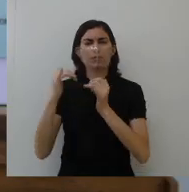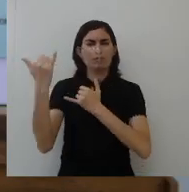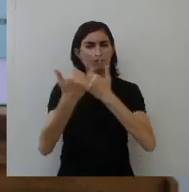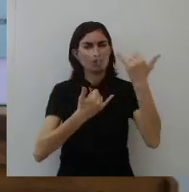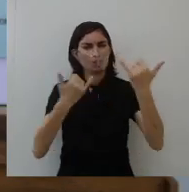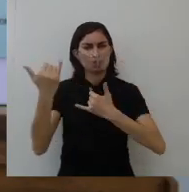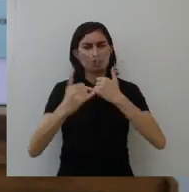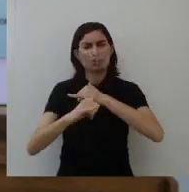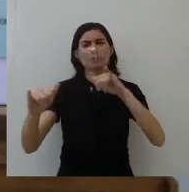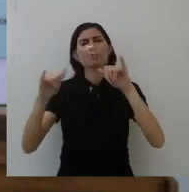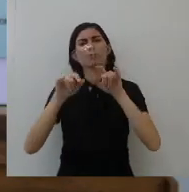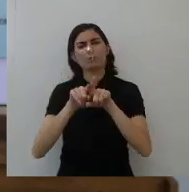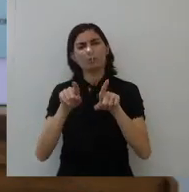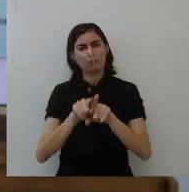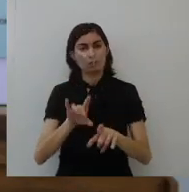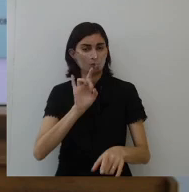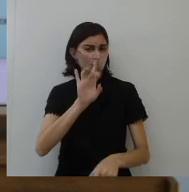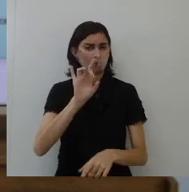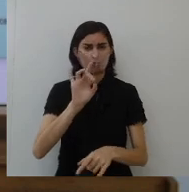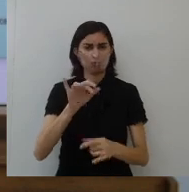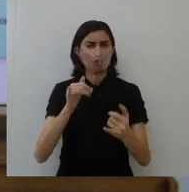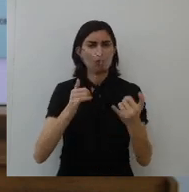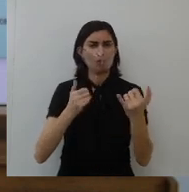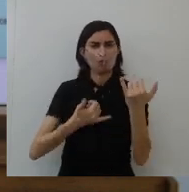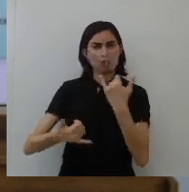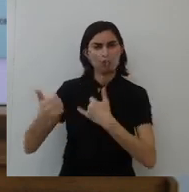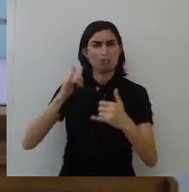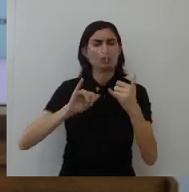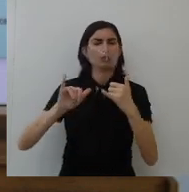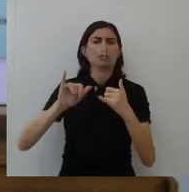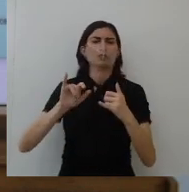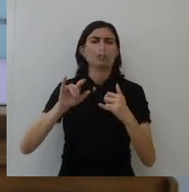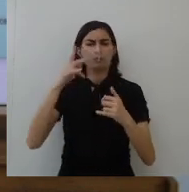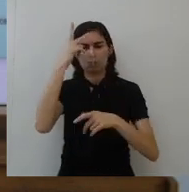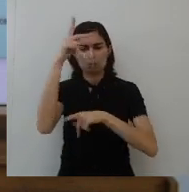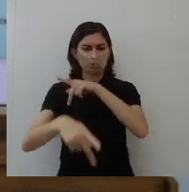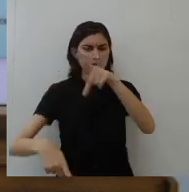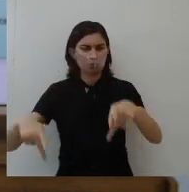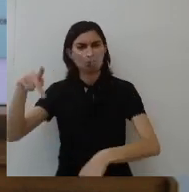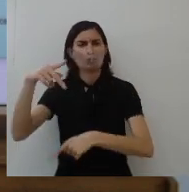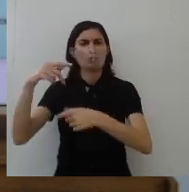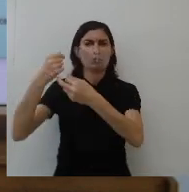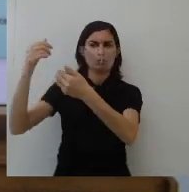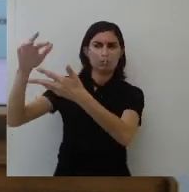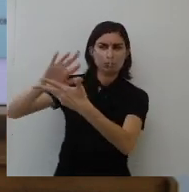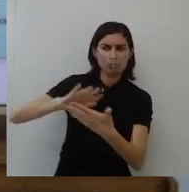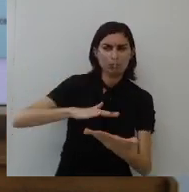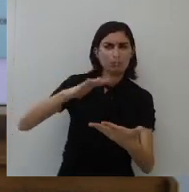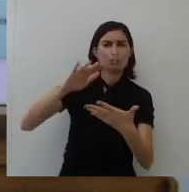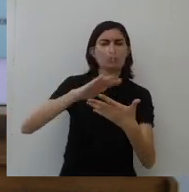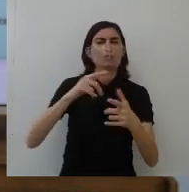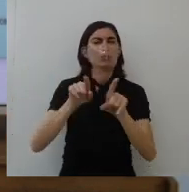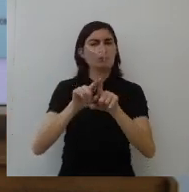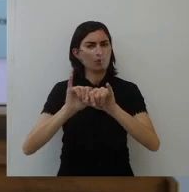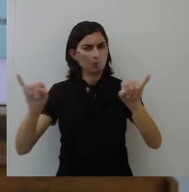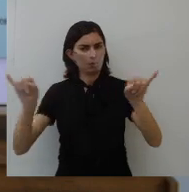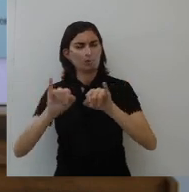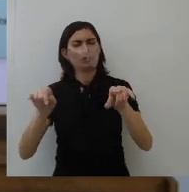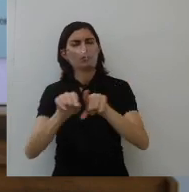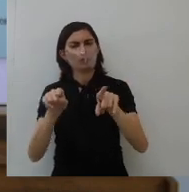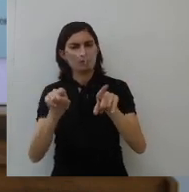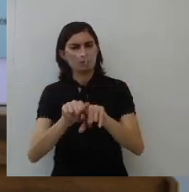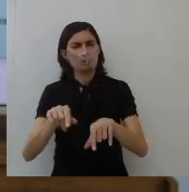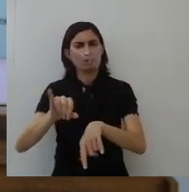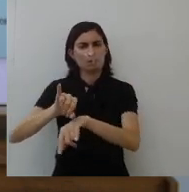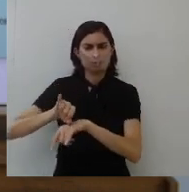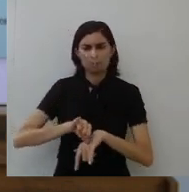informação. Não é só a conexão dos fluxos de pessoas, de mercadorias, mas o fluxo de informação também. Então,